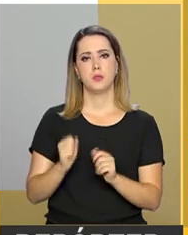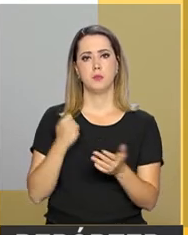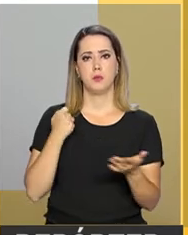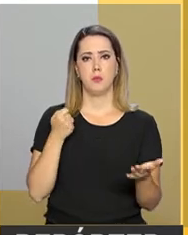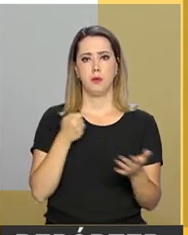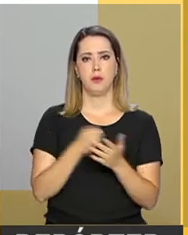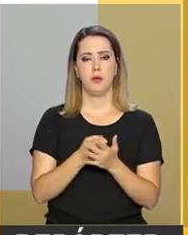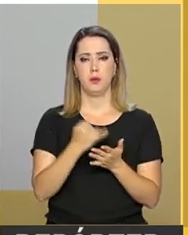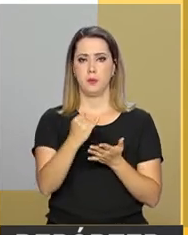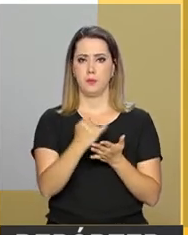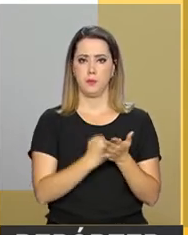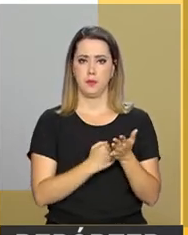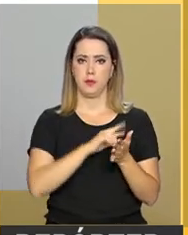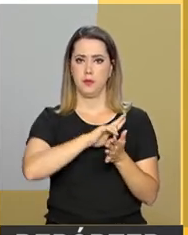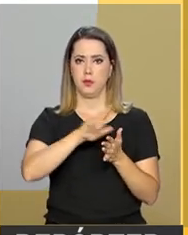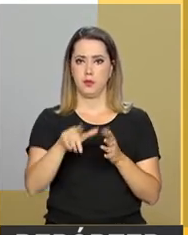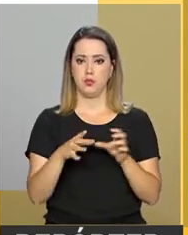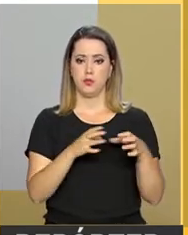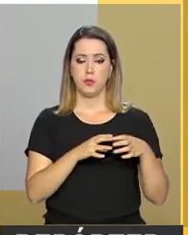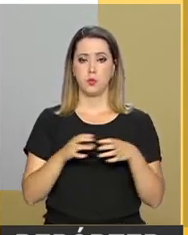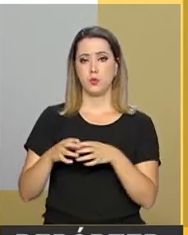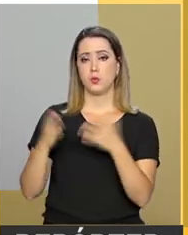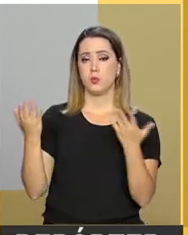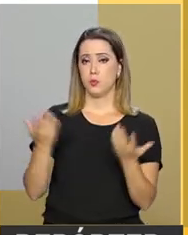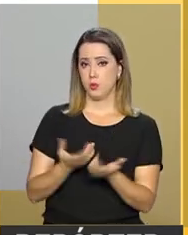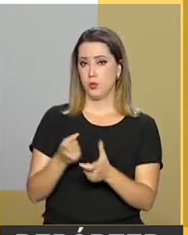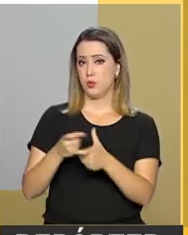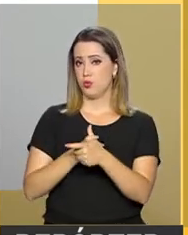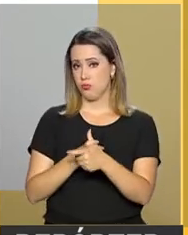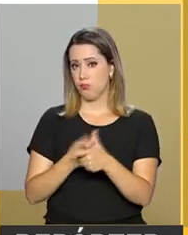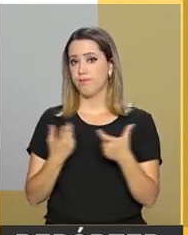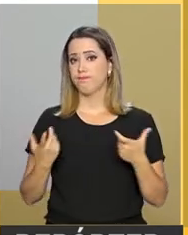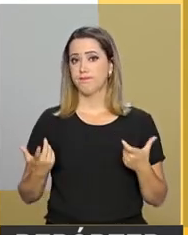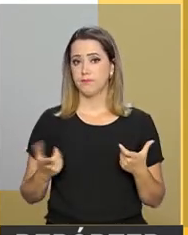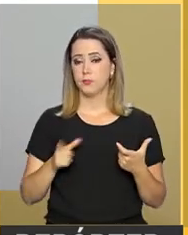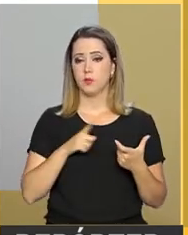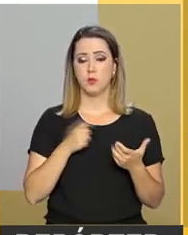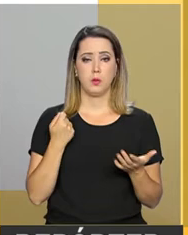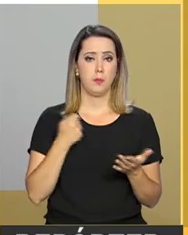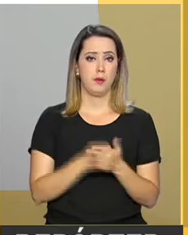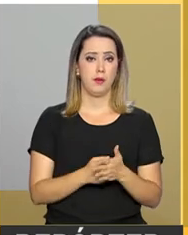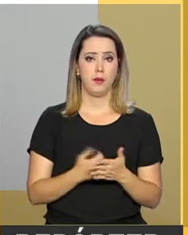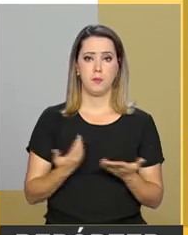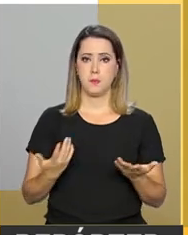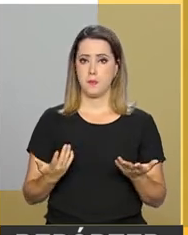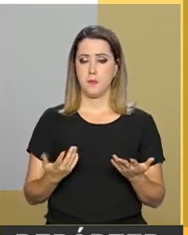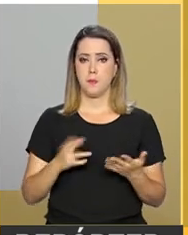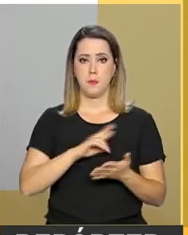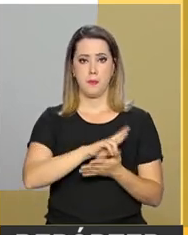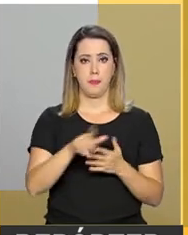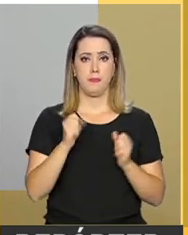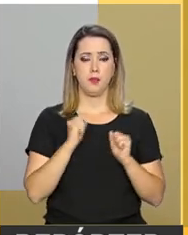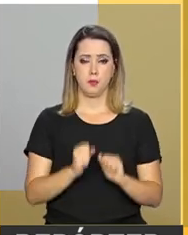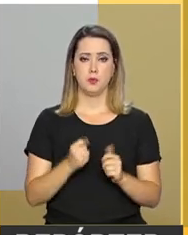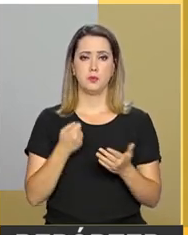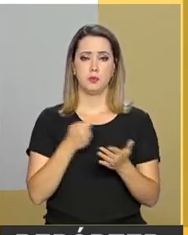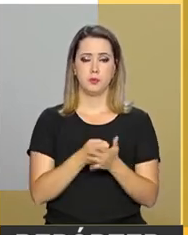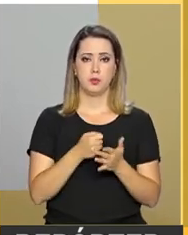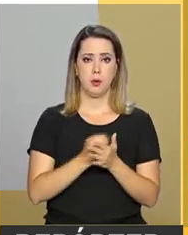de impostos por uma série de companhias que estão em débito e que não têm condições de pagar. Então você viabiliza, então